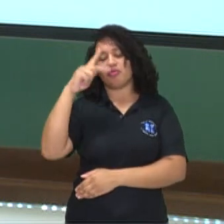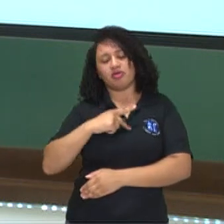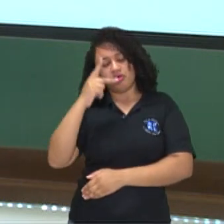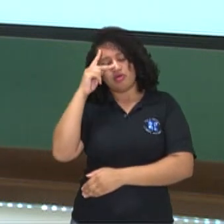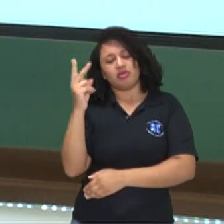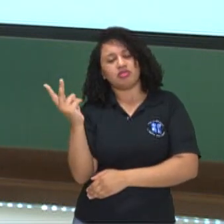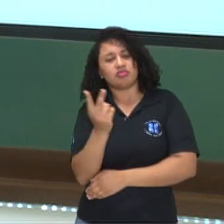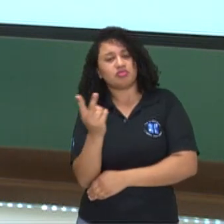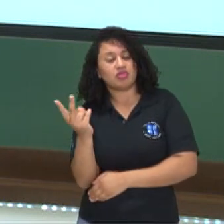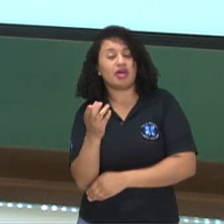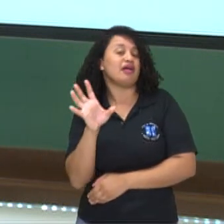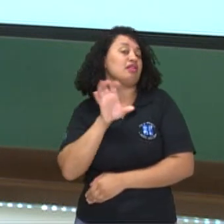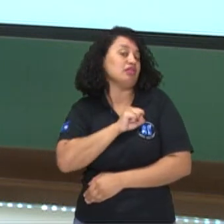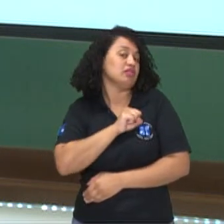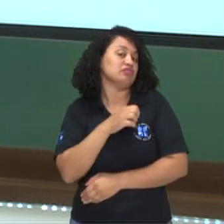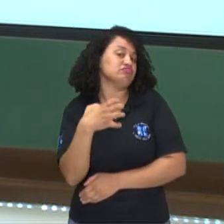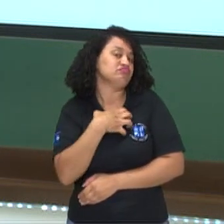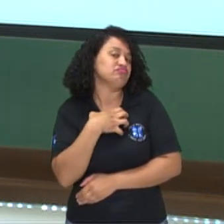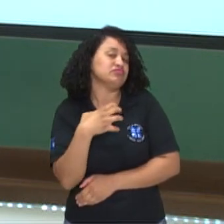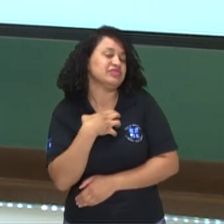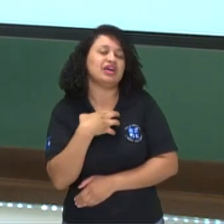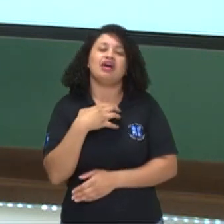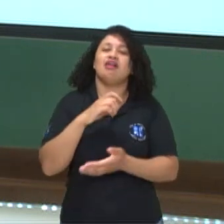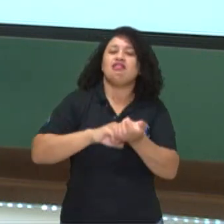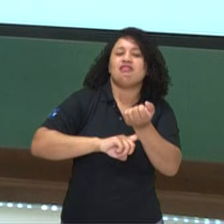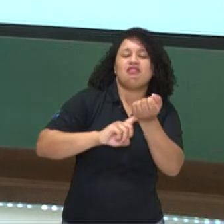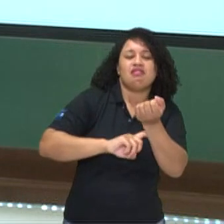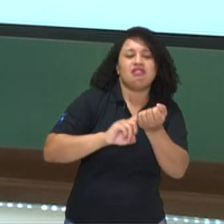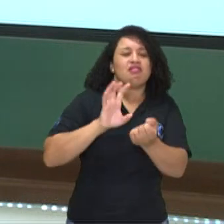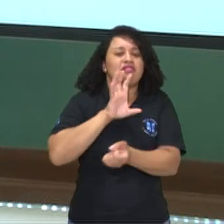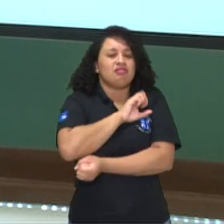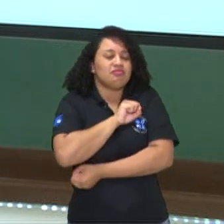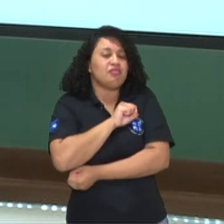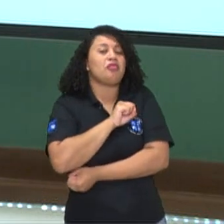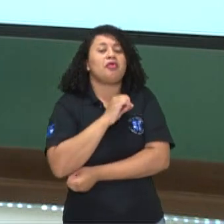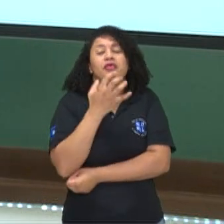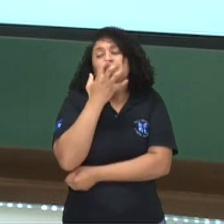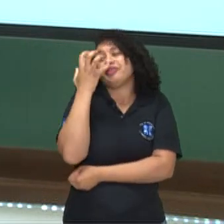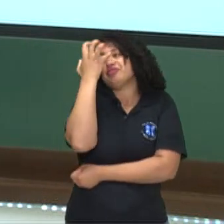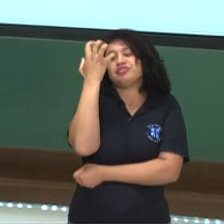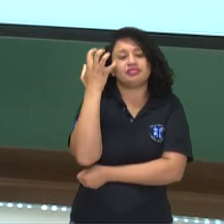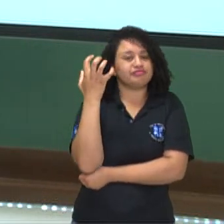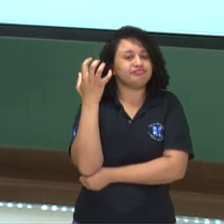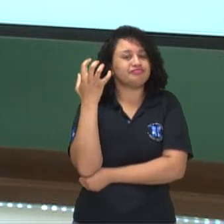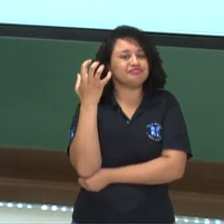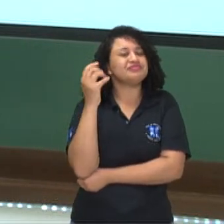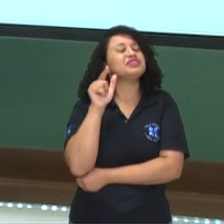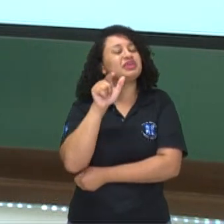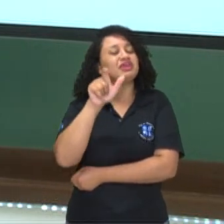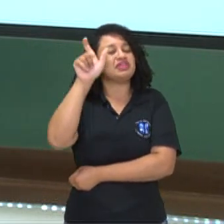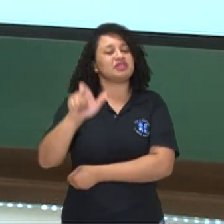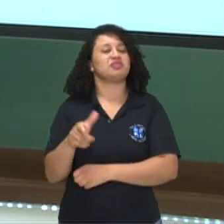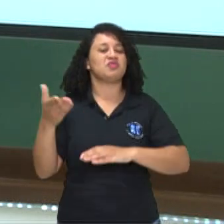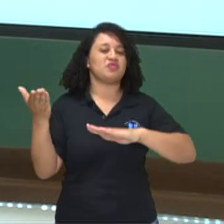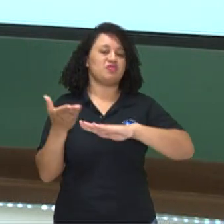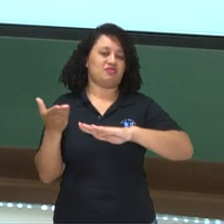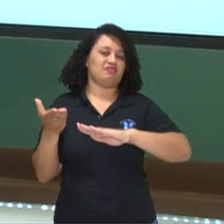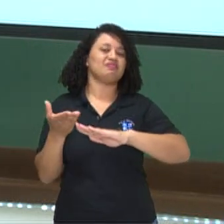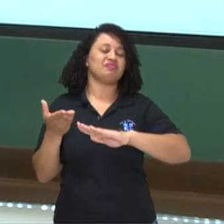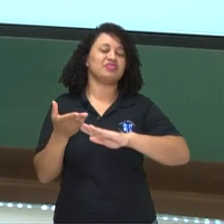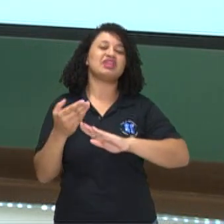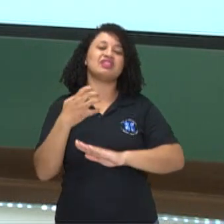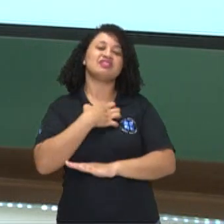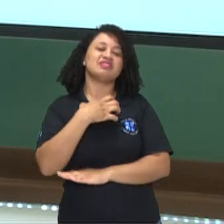seres, eles amam, eles sentem raiva, eles sentem amor, eles sentem paixão. Então esse é o homem moderno, né? Com os